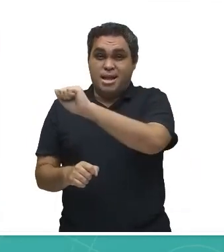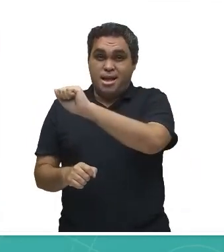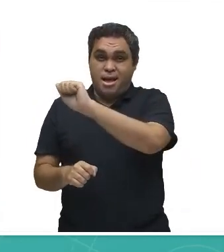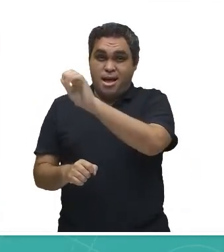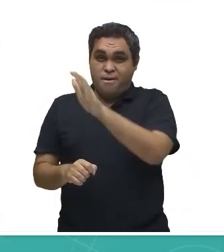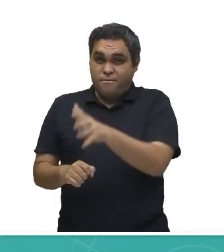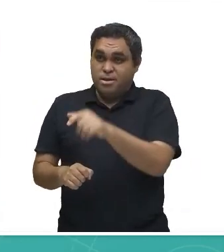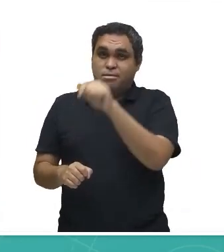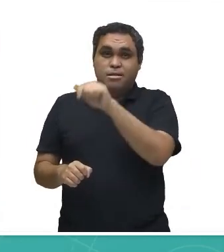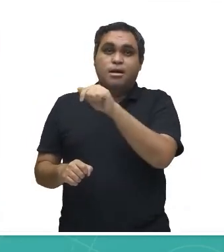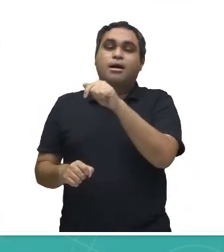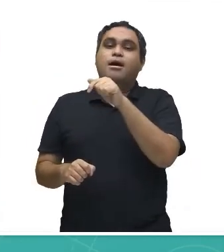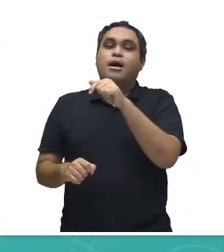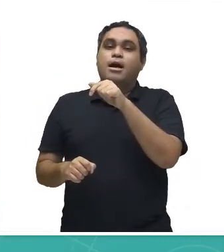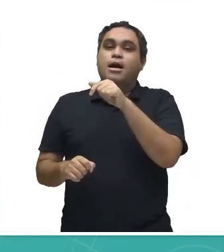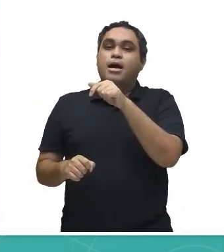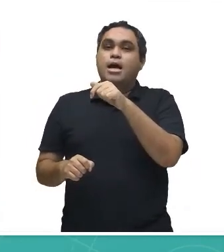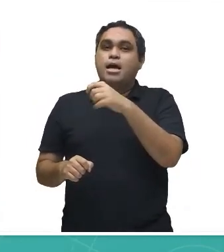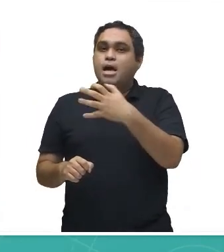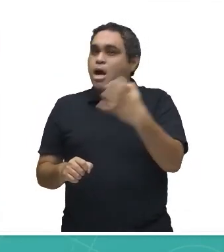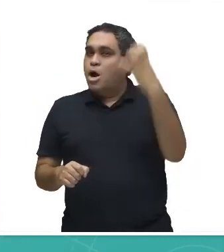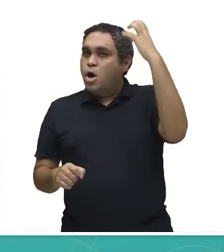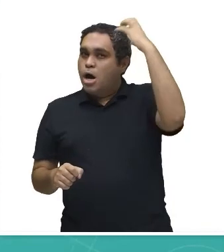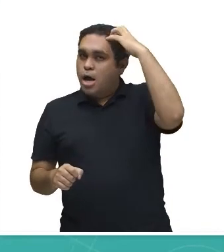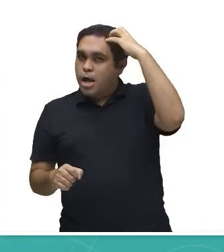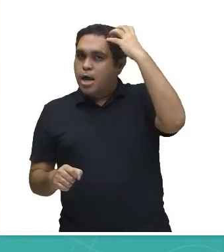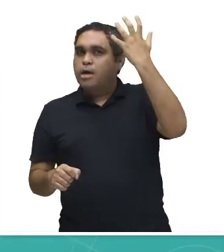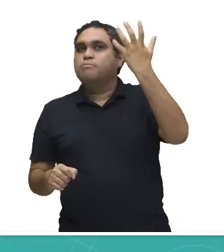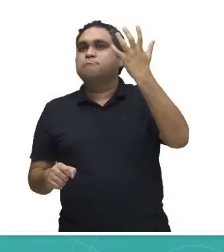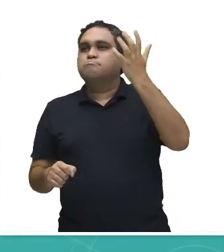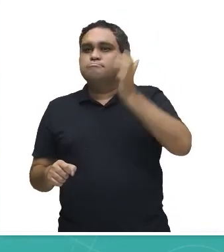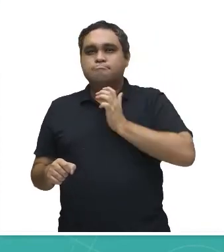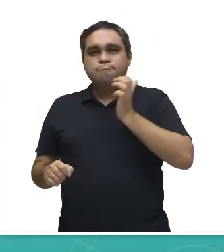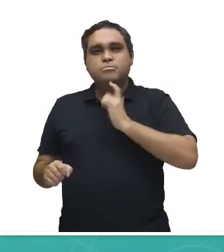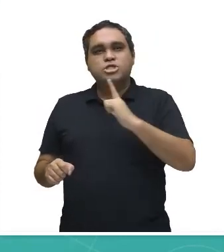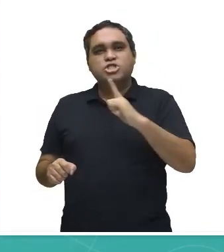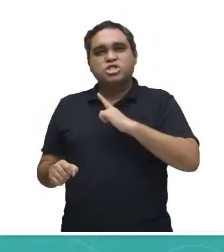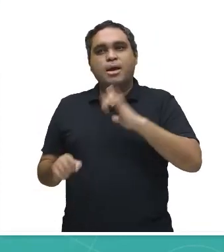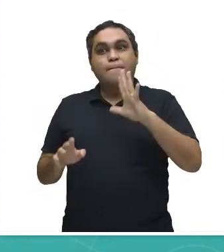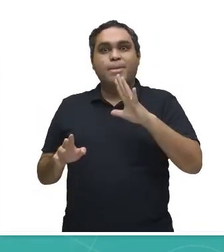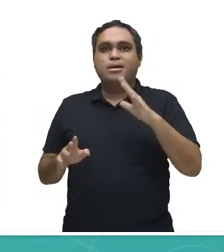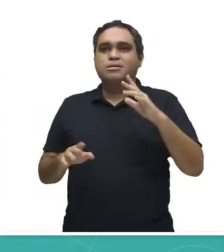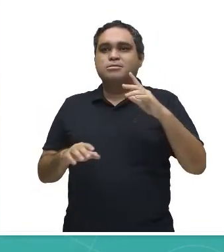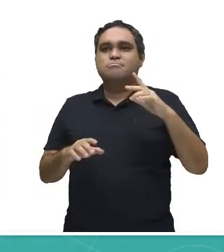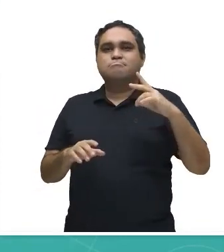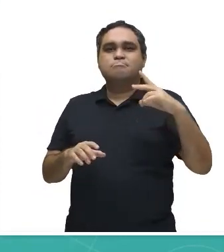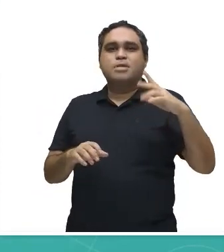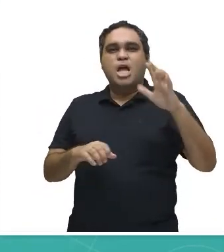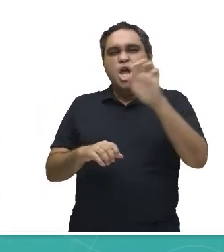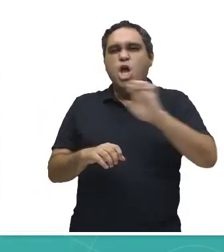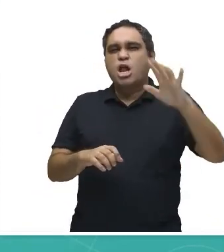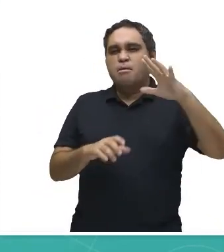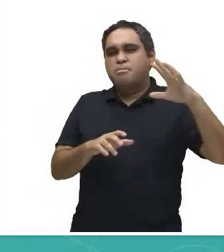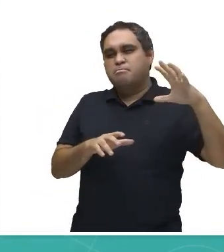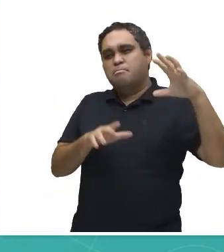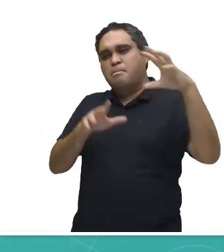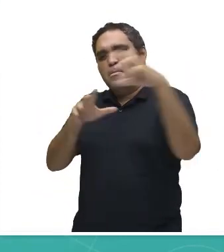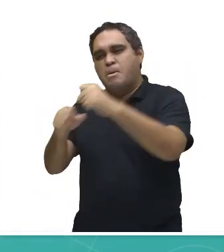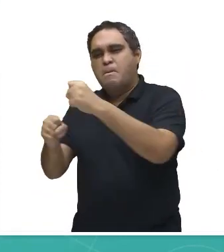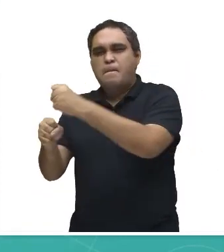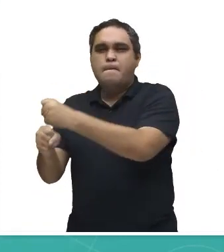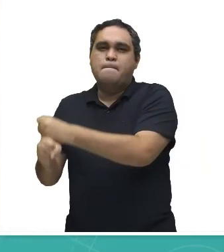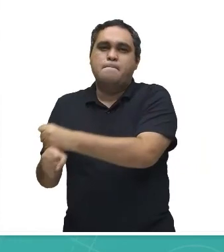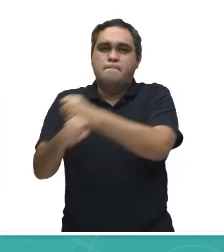ser arrancado de sua terra e ser colocado nessa condição subhumana. Não é mesmo? Em outro continente, tá bom? Então, quinta